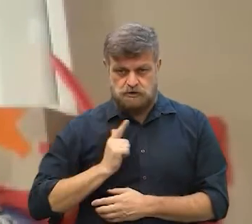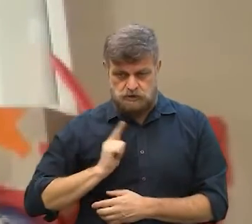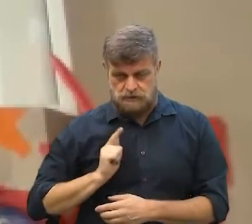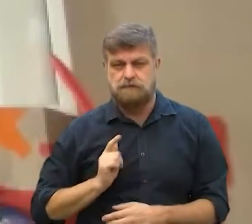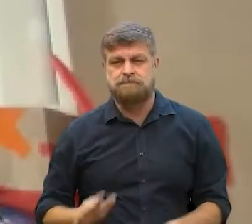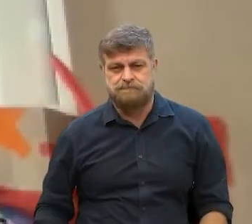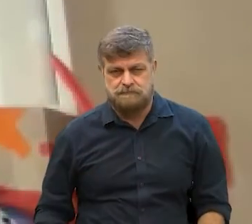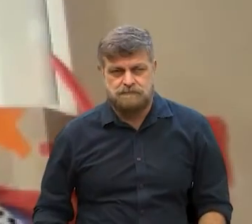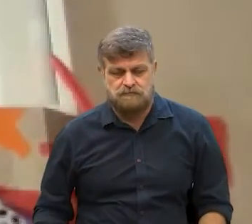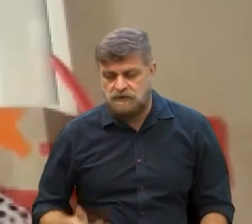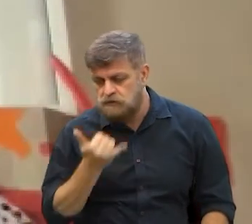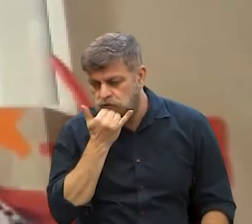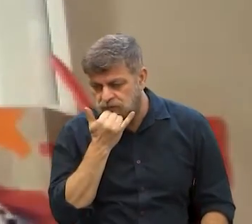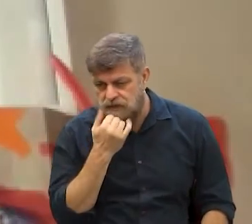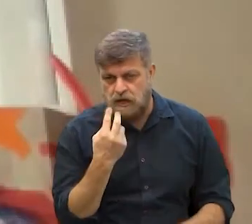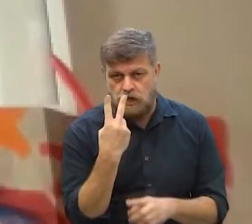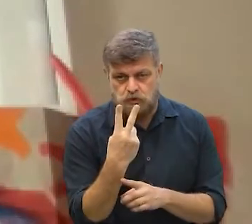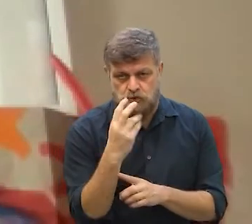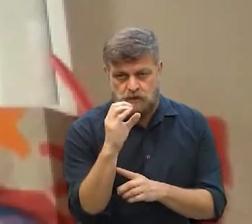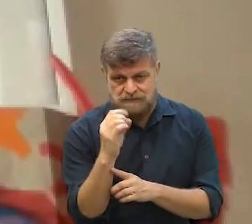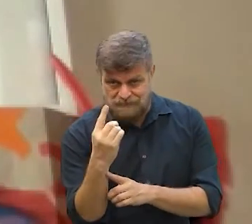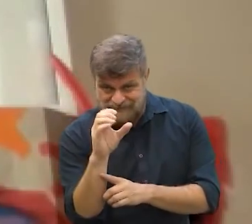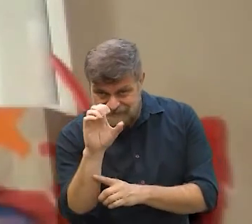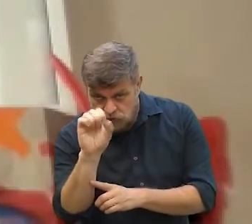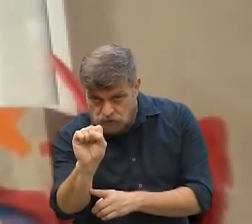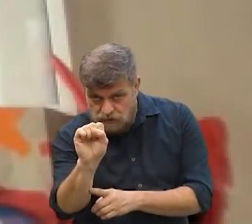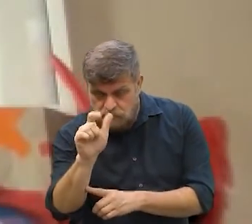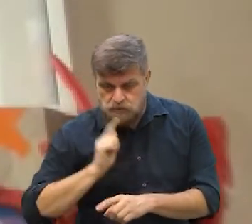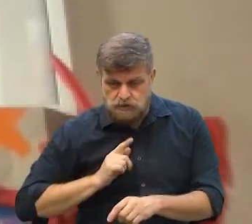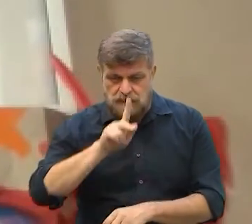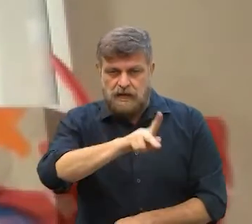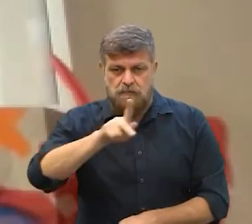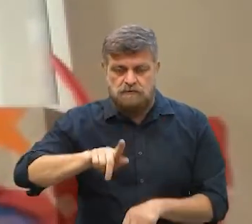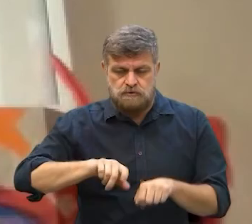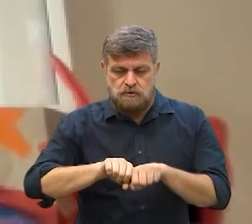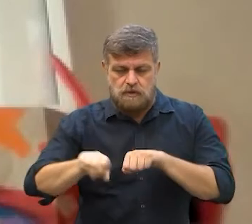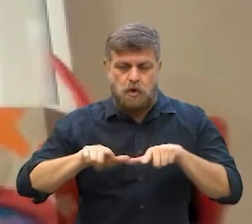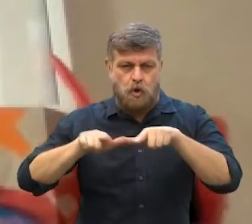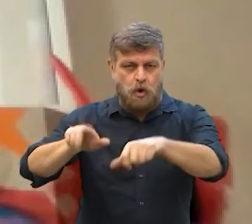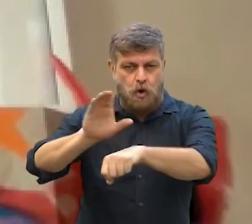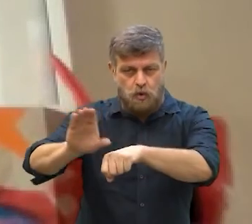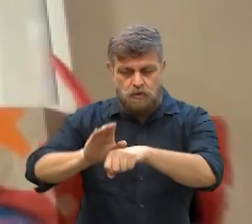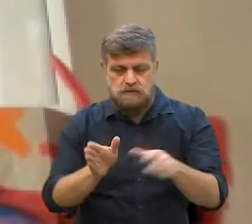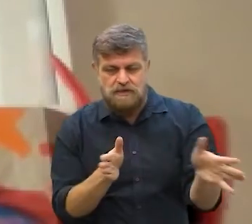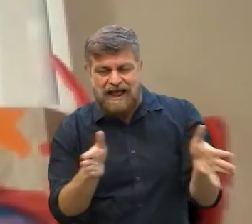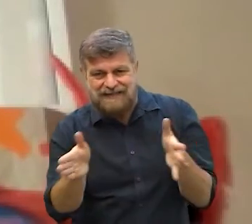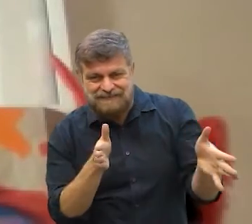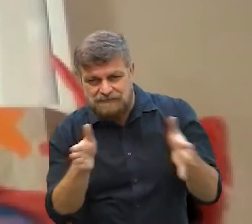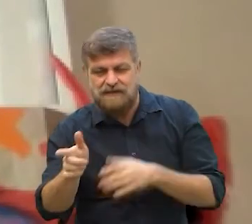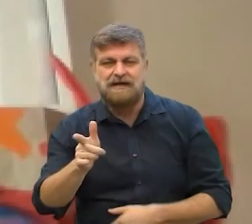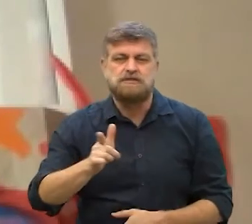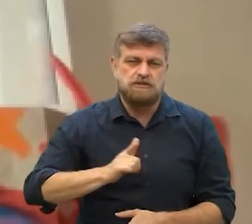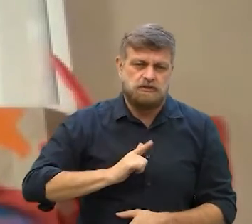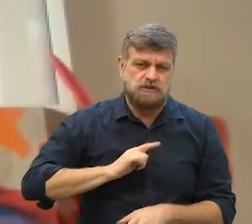formação... 2008 não, 2018. Formação de professores, acessibilidade